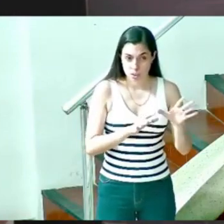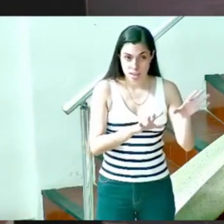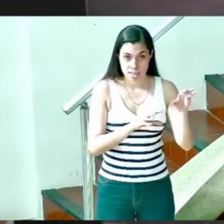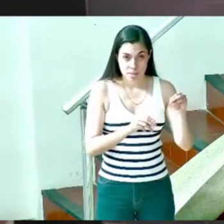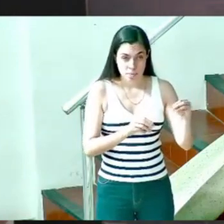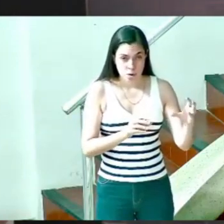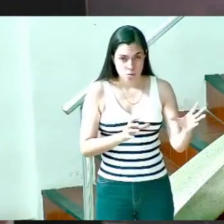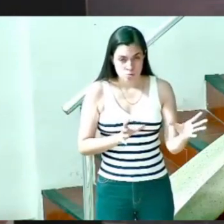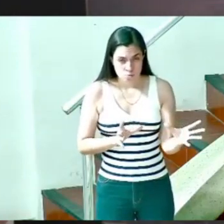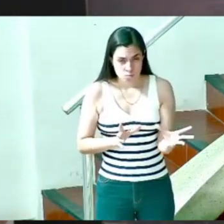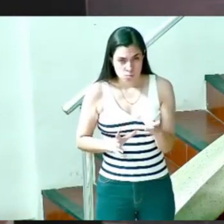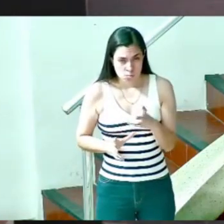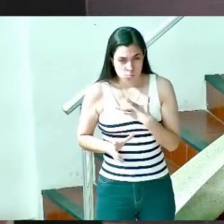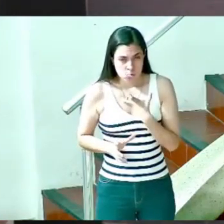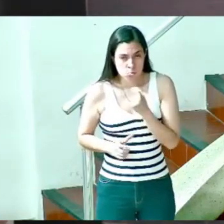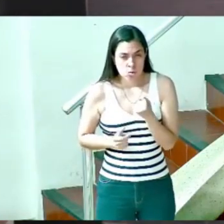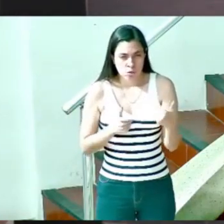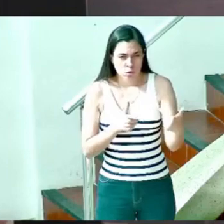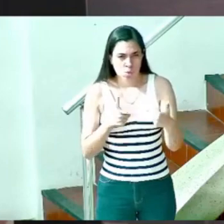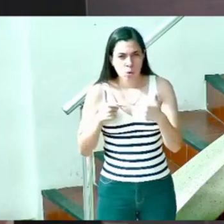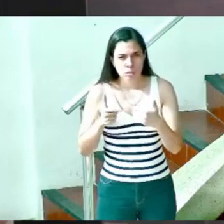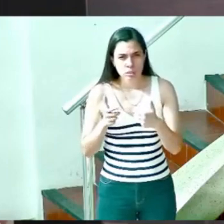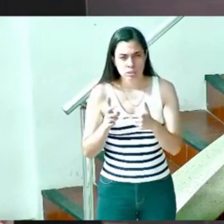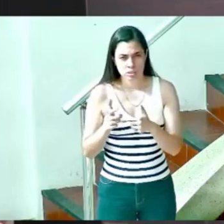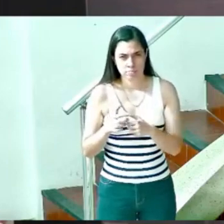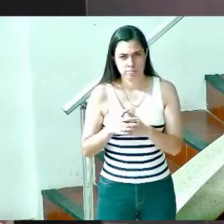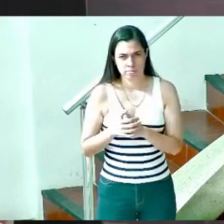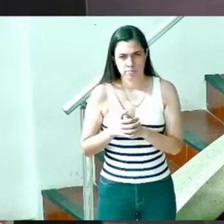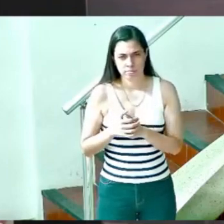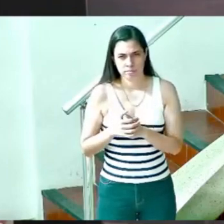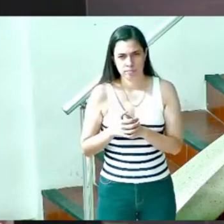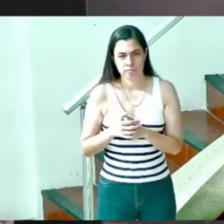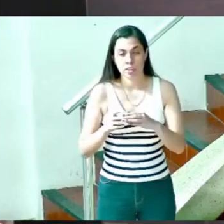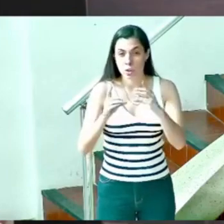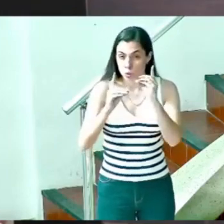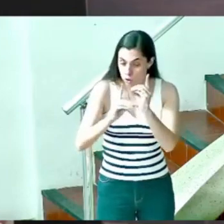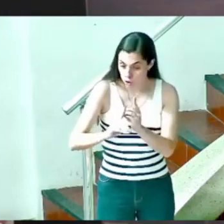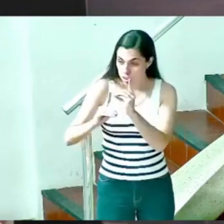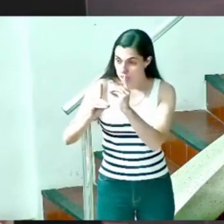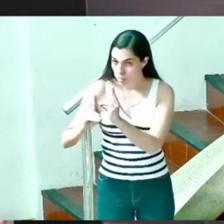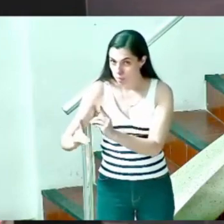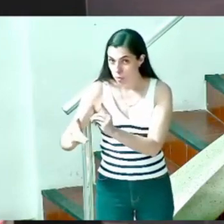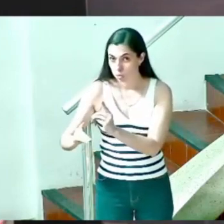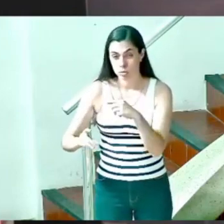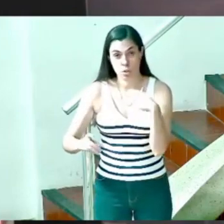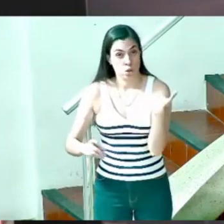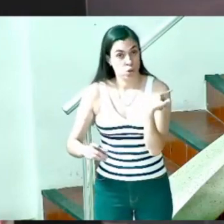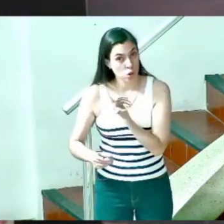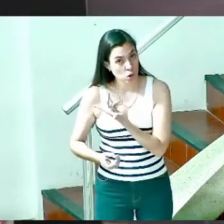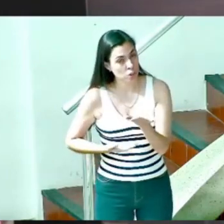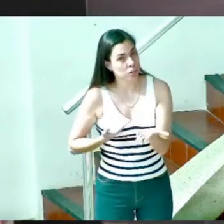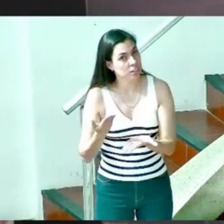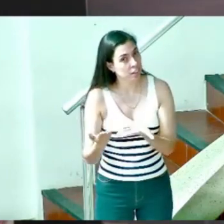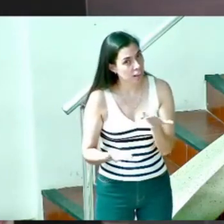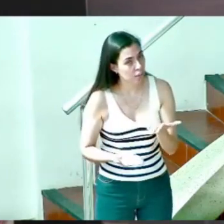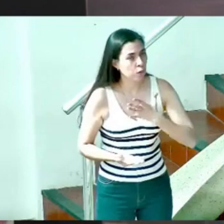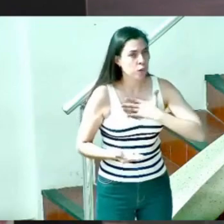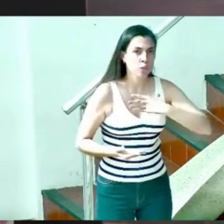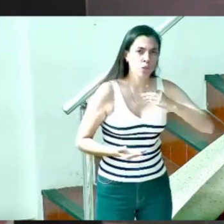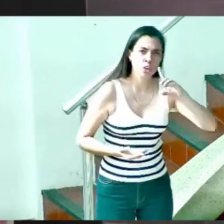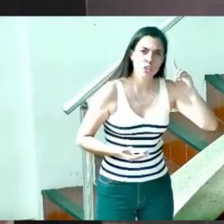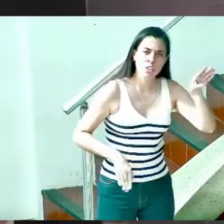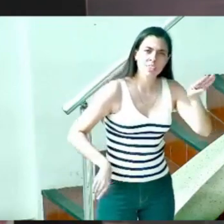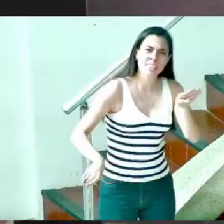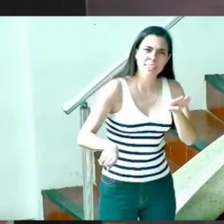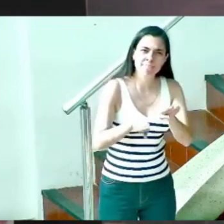se ergue contra o conhecimento de Deus, assim os seus discípulos serão perseguidos. De que